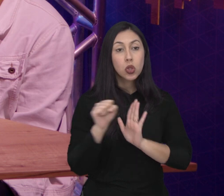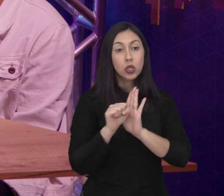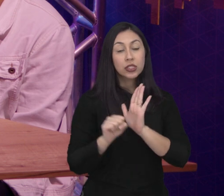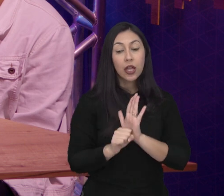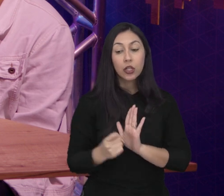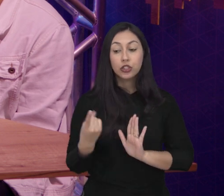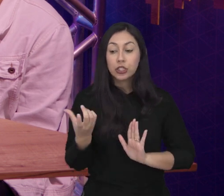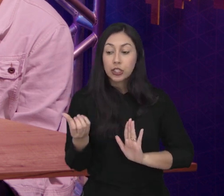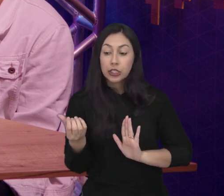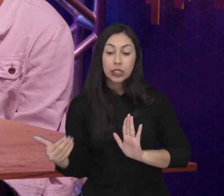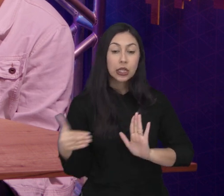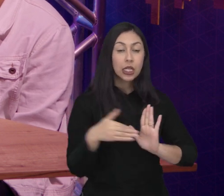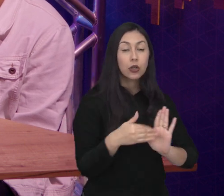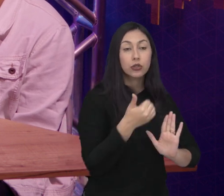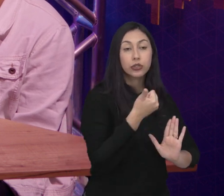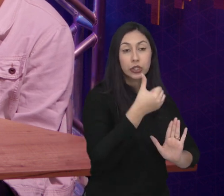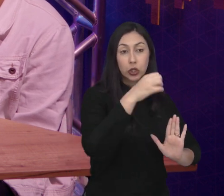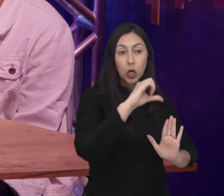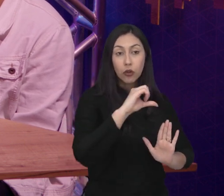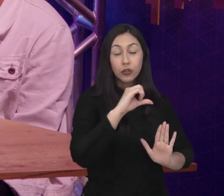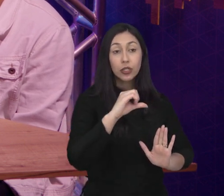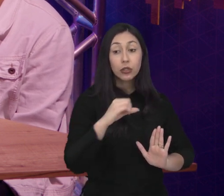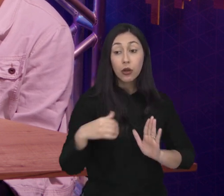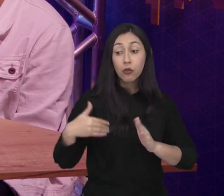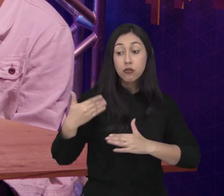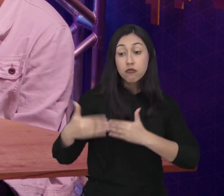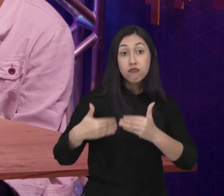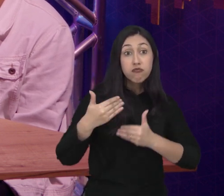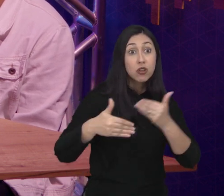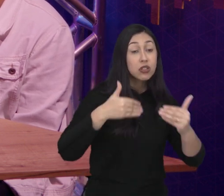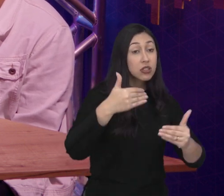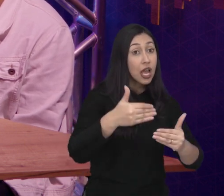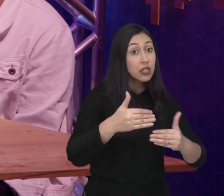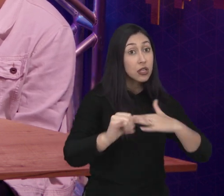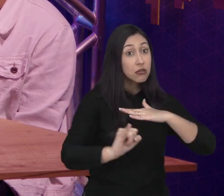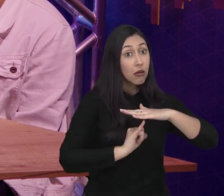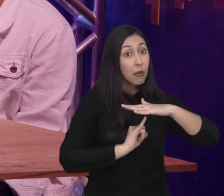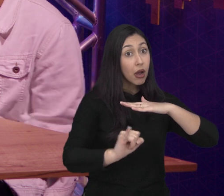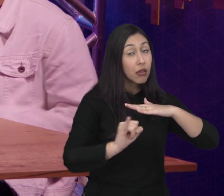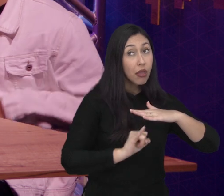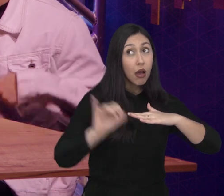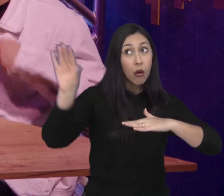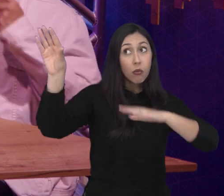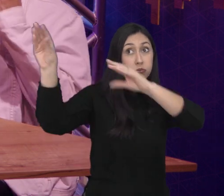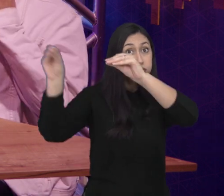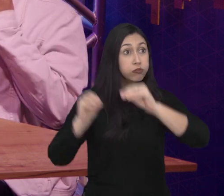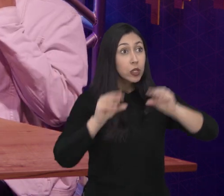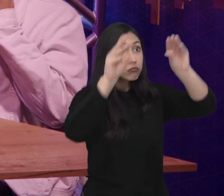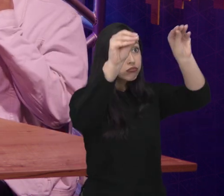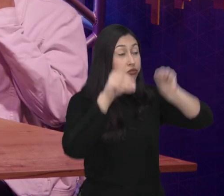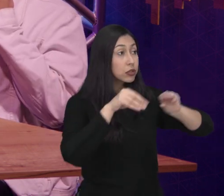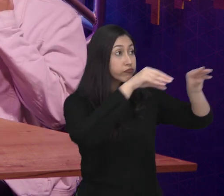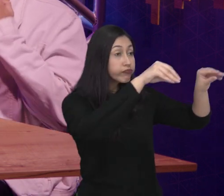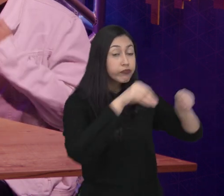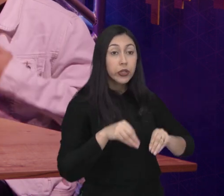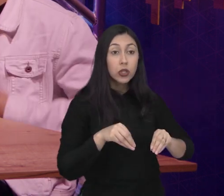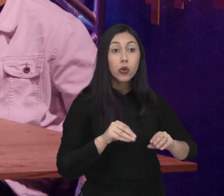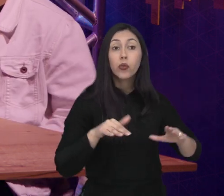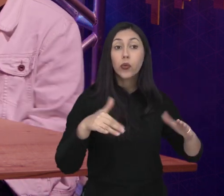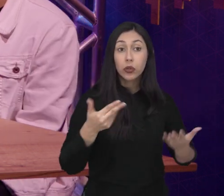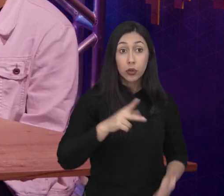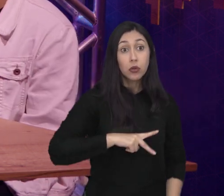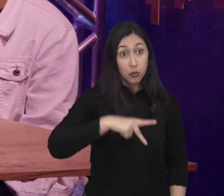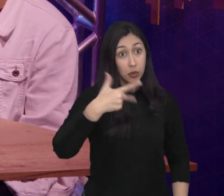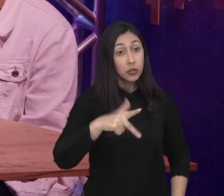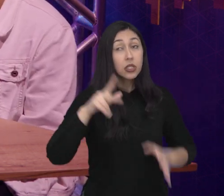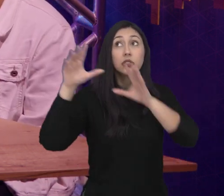16 e 19, um processo muito grande de imigração aqui pro Brasil, que é basicamente quando os